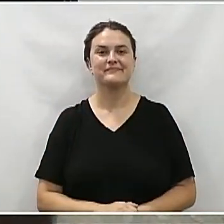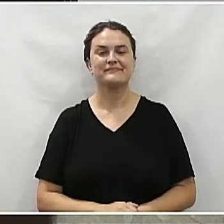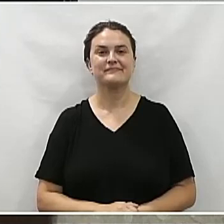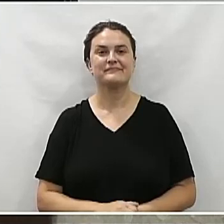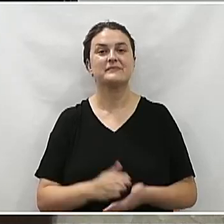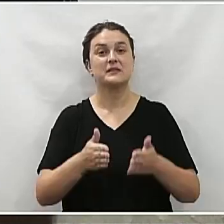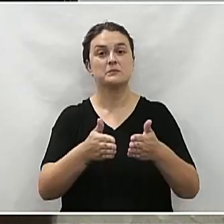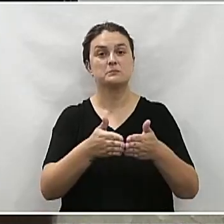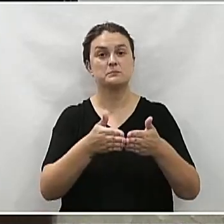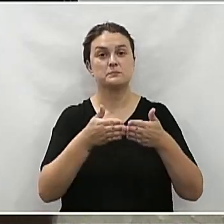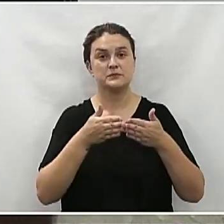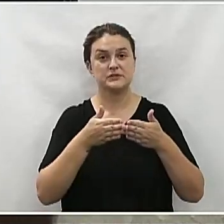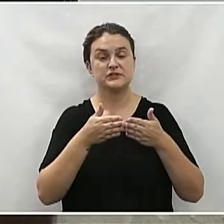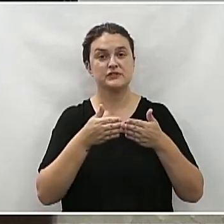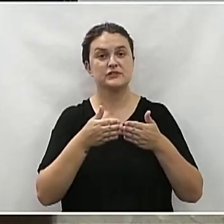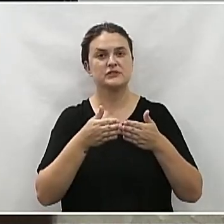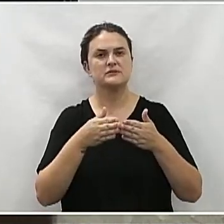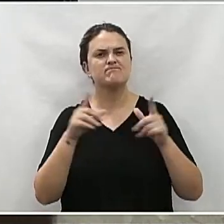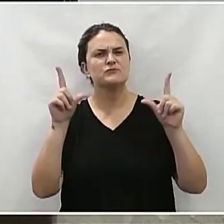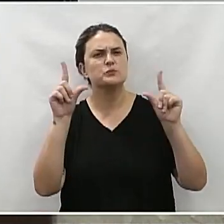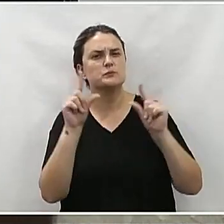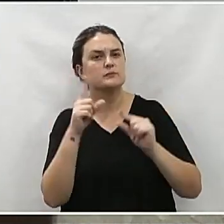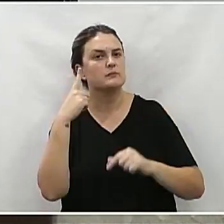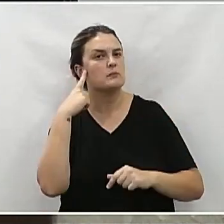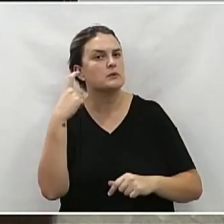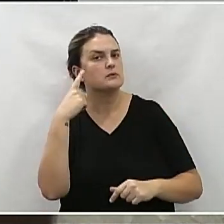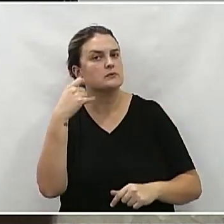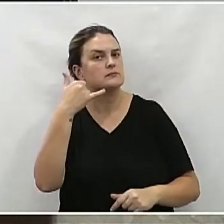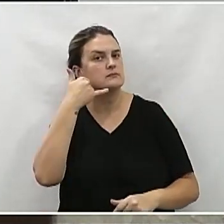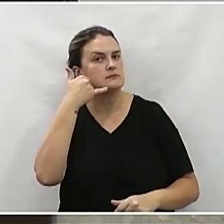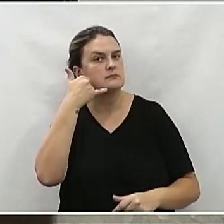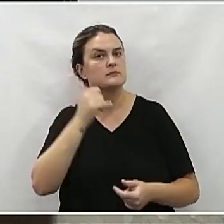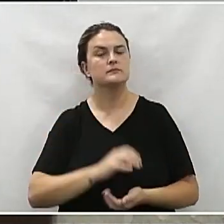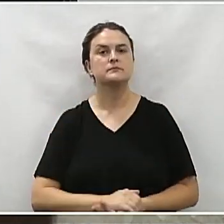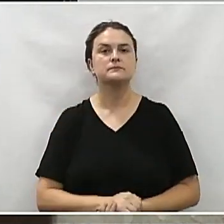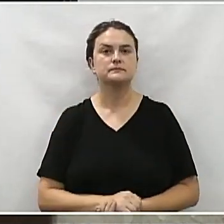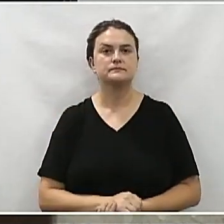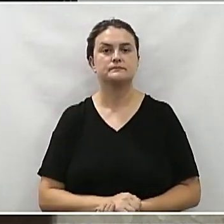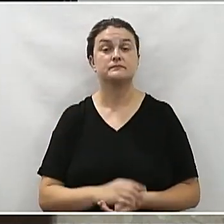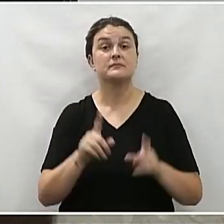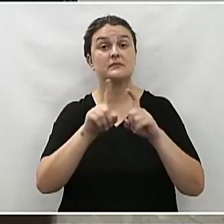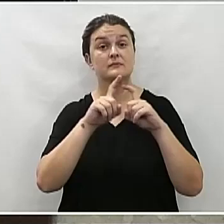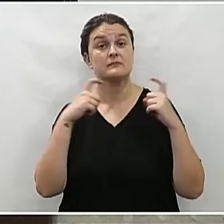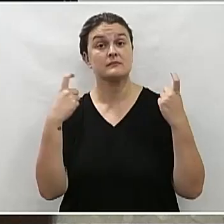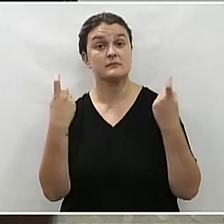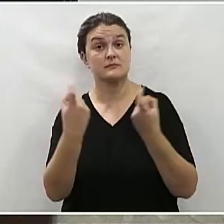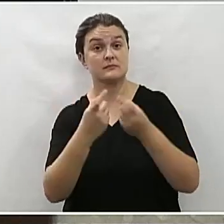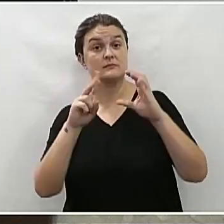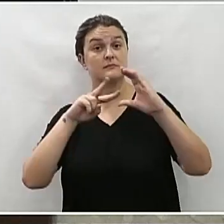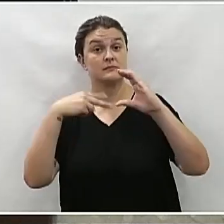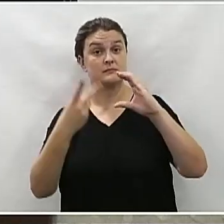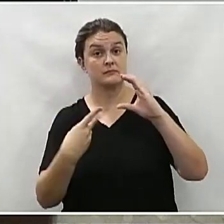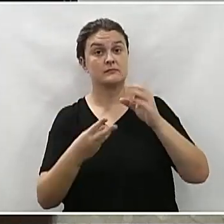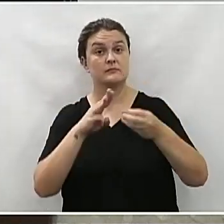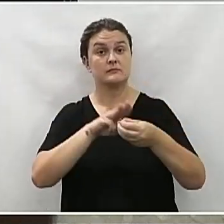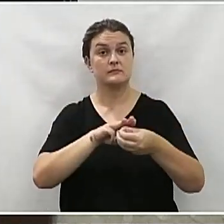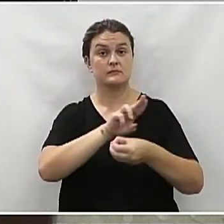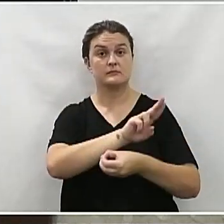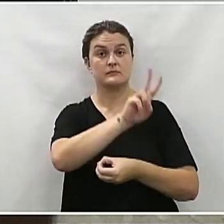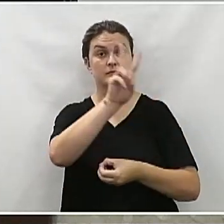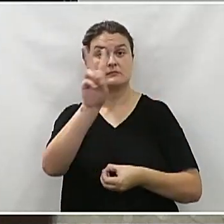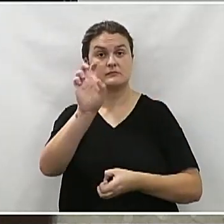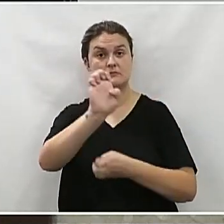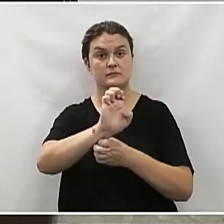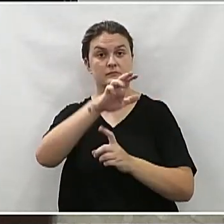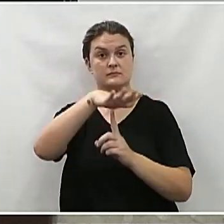Peço que possam deixar os celulares em modo silencioso. Reunião ordinária da Câmara Municipal de Nanda Vitória,